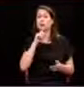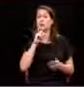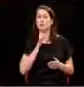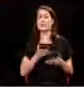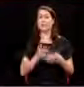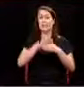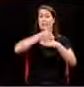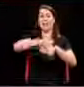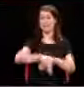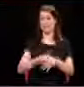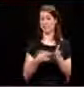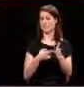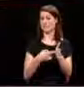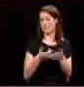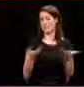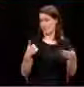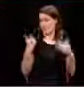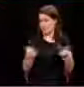suas necessidades.